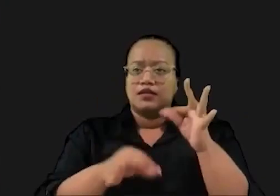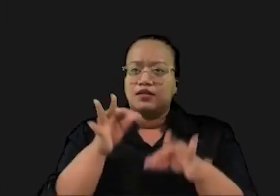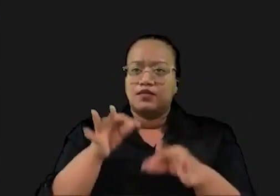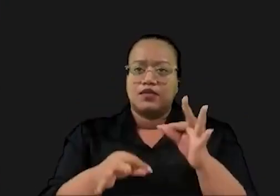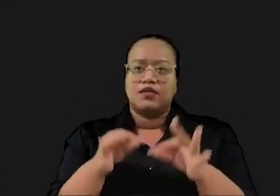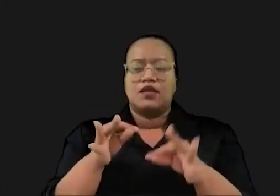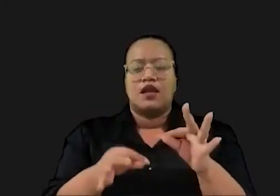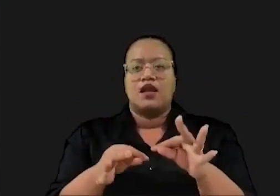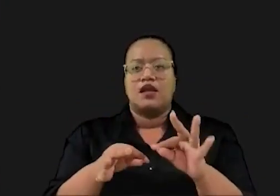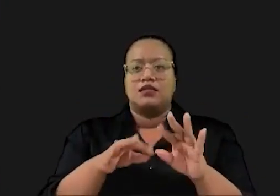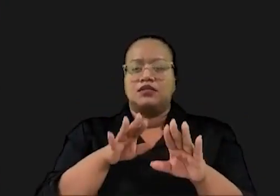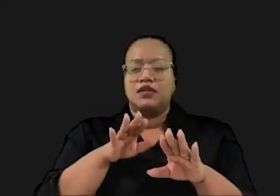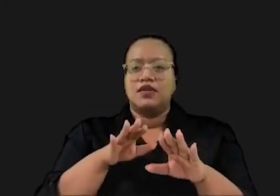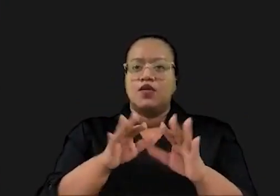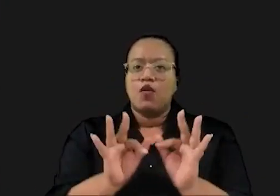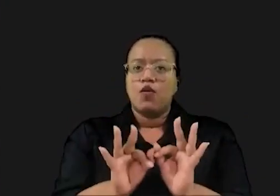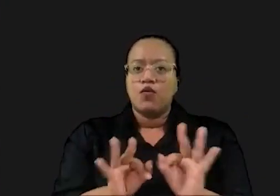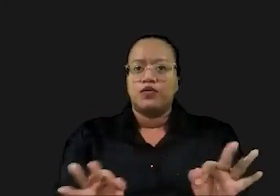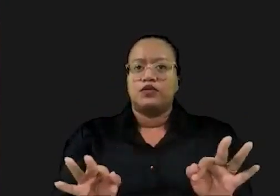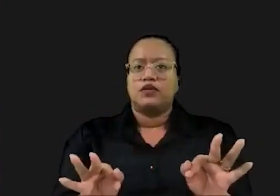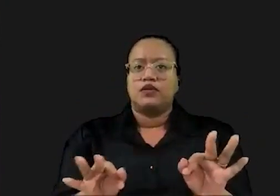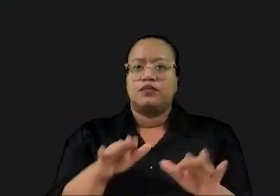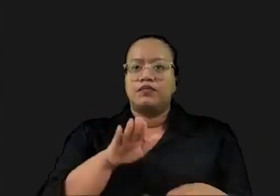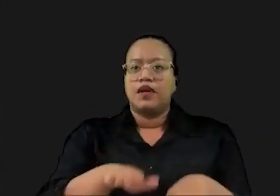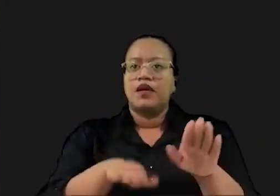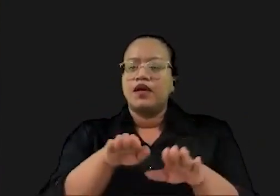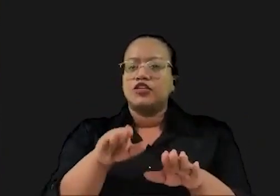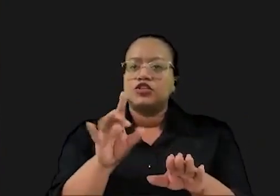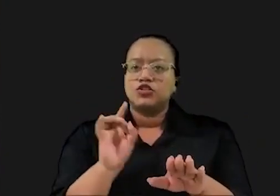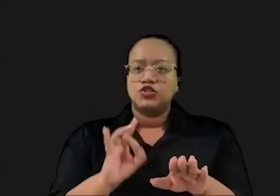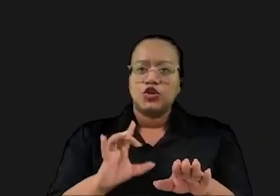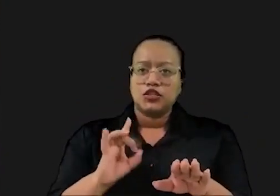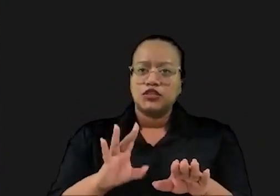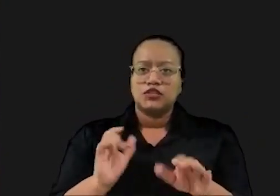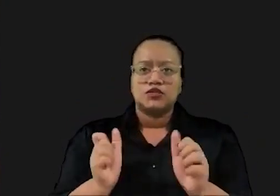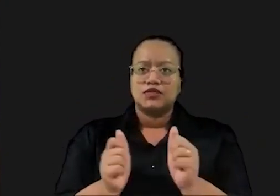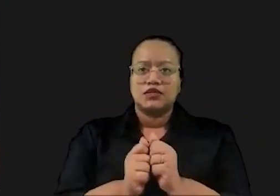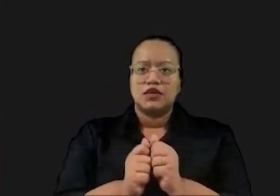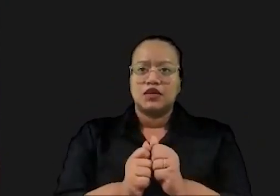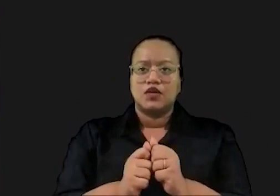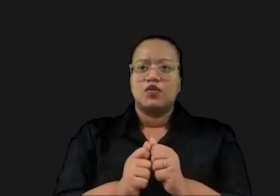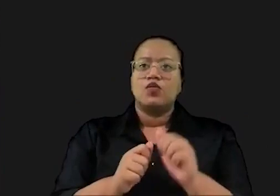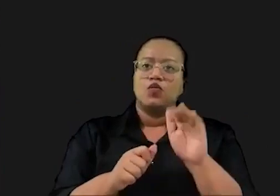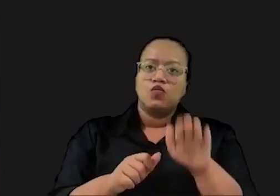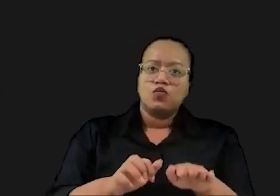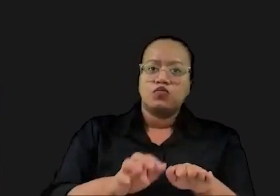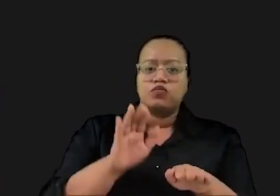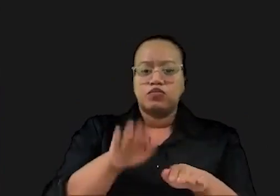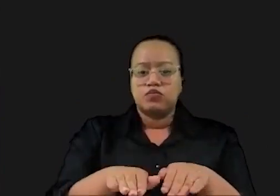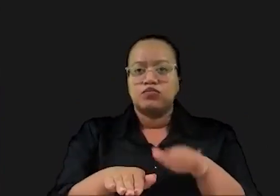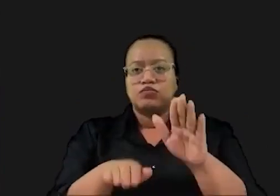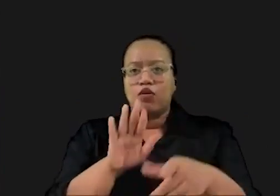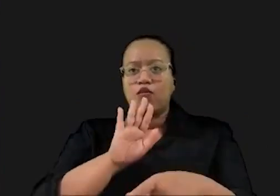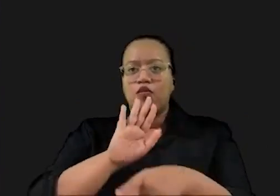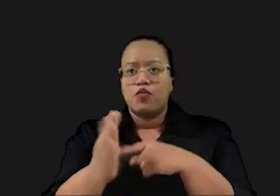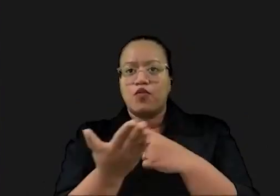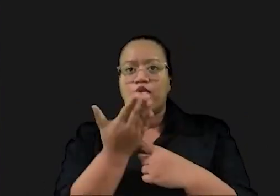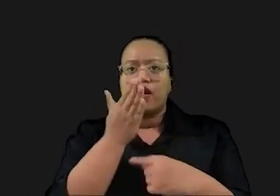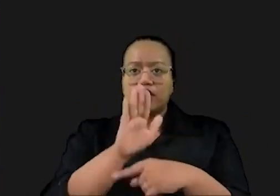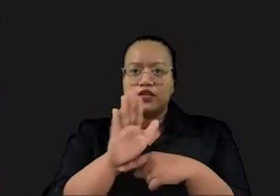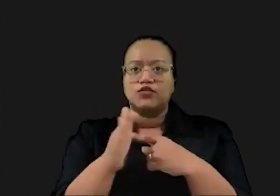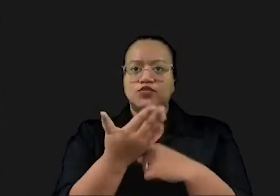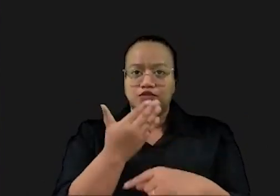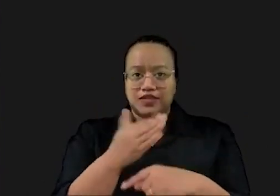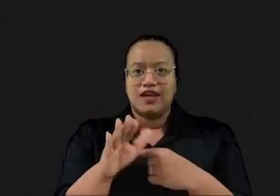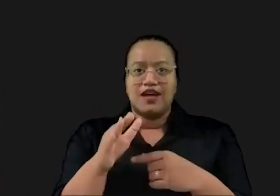pé no chão só, vamos colocar junto, porque um vai atolar e o outro puxa, né? O outro vai puxar.